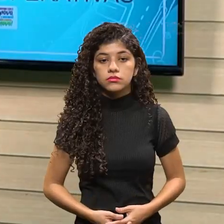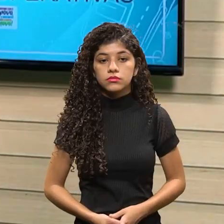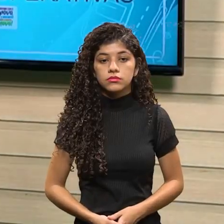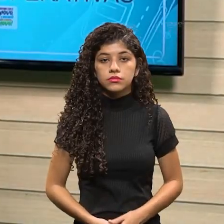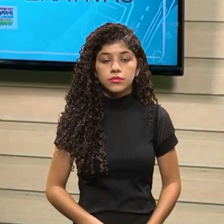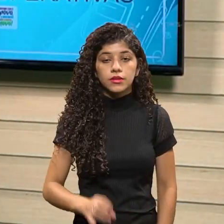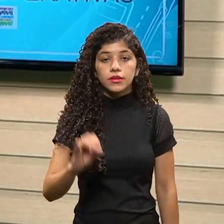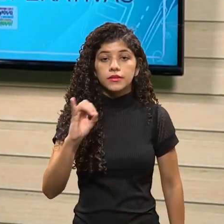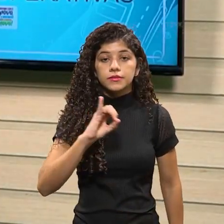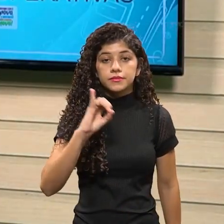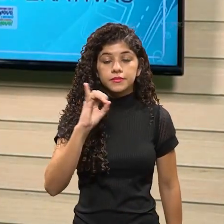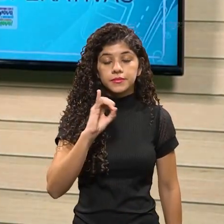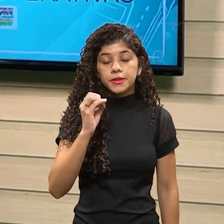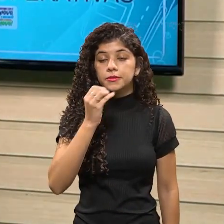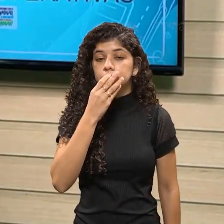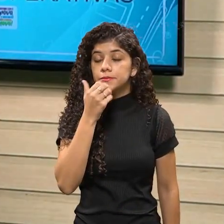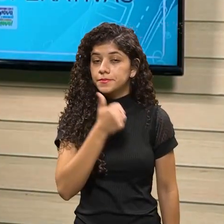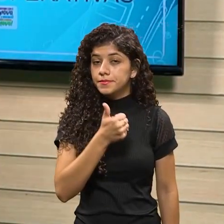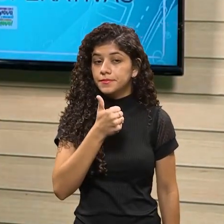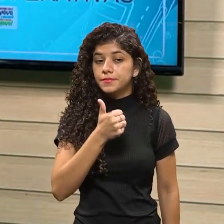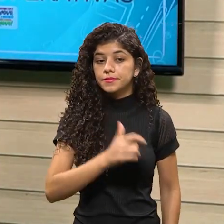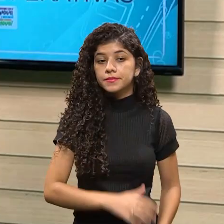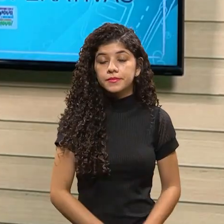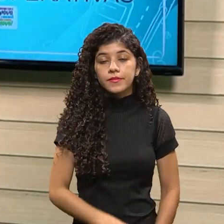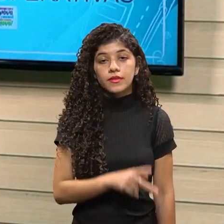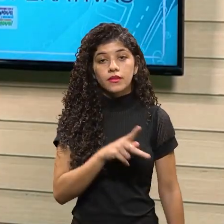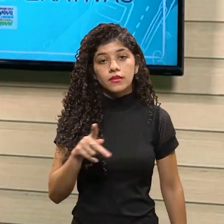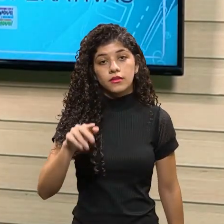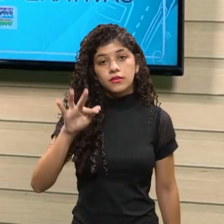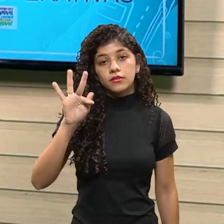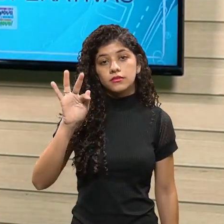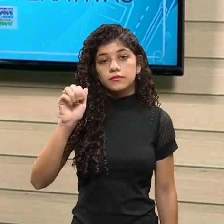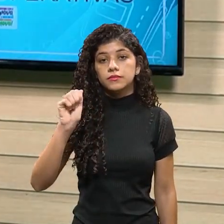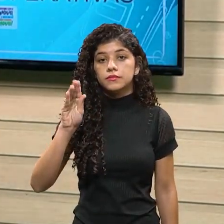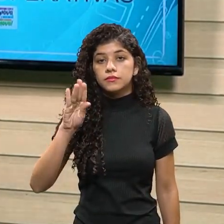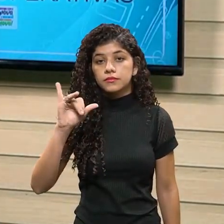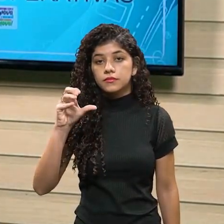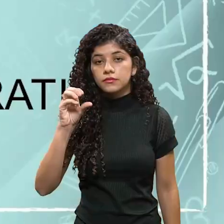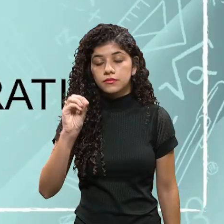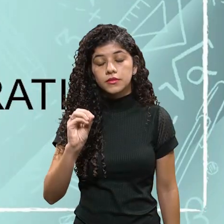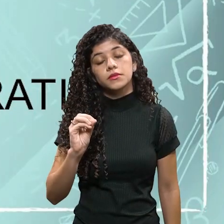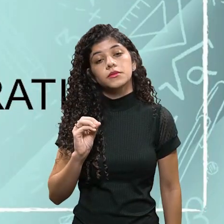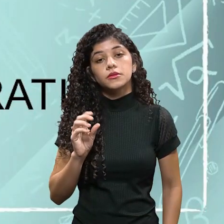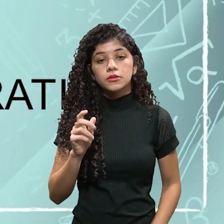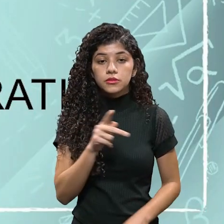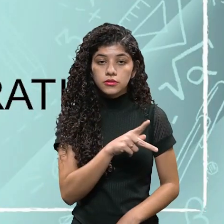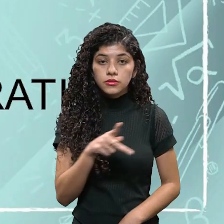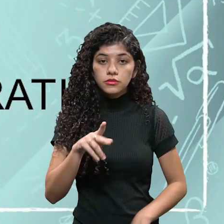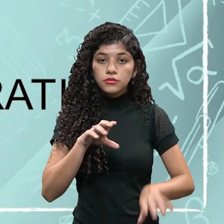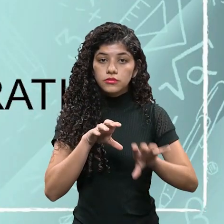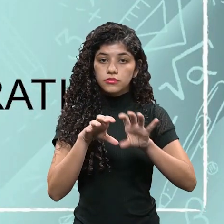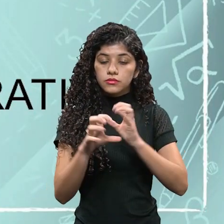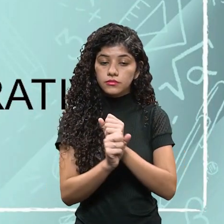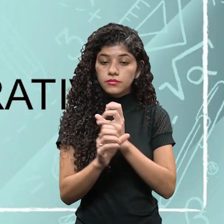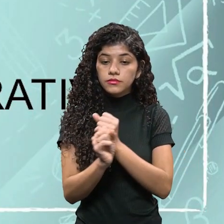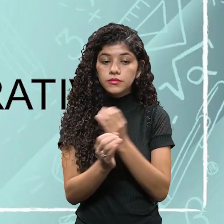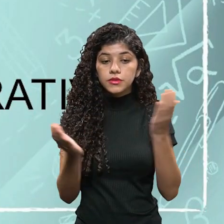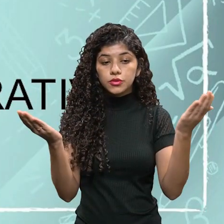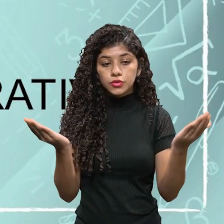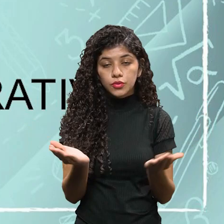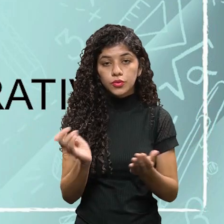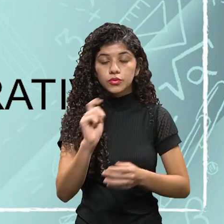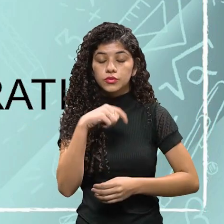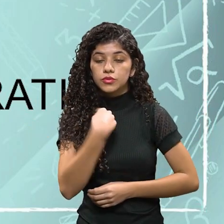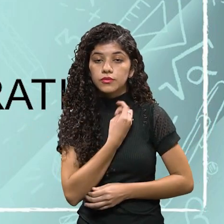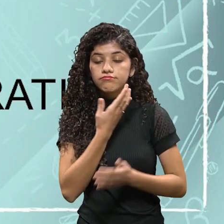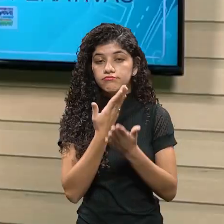Olá pessoal, tudo bom com vocês? Professor Fábio da EJATEC, professor de contabilidade, e hoje vamos falar um pouco sobre contabilidade